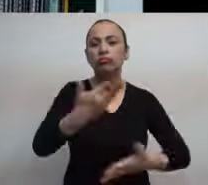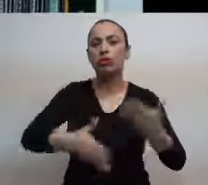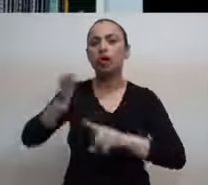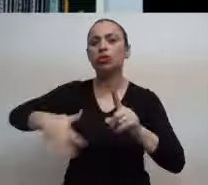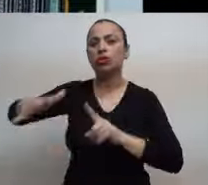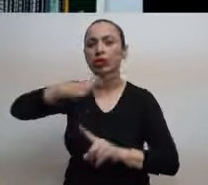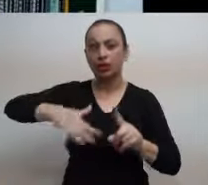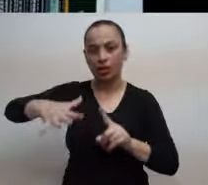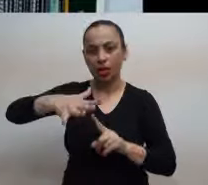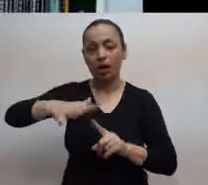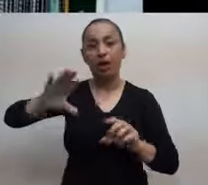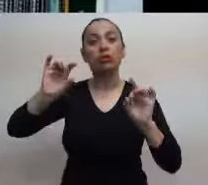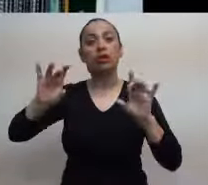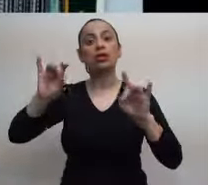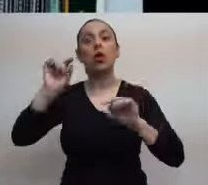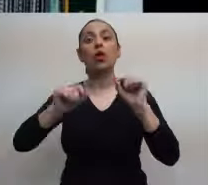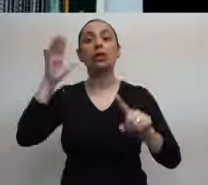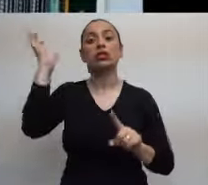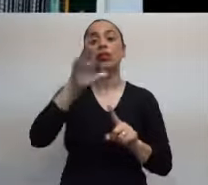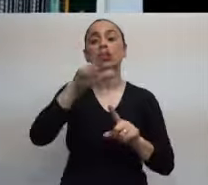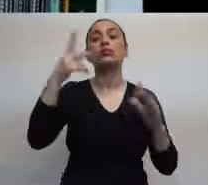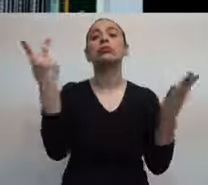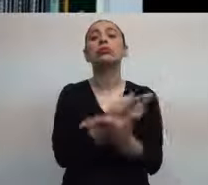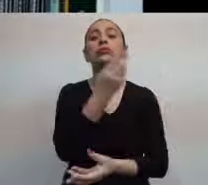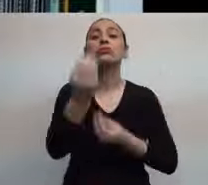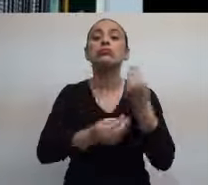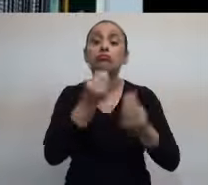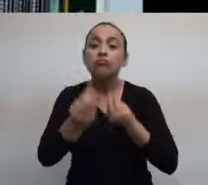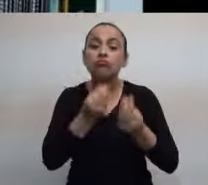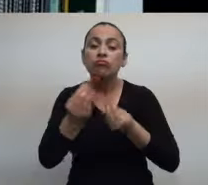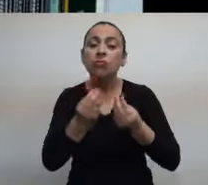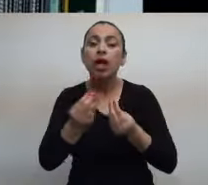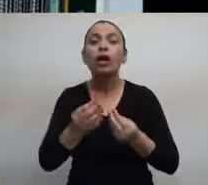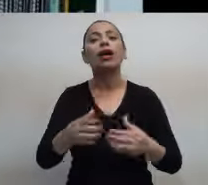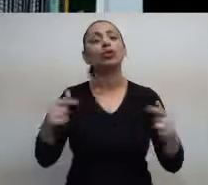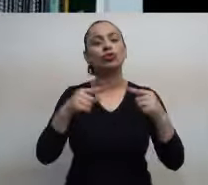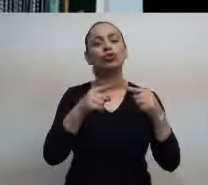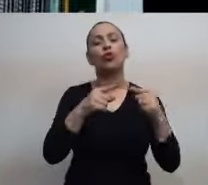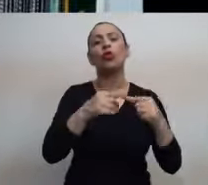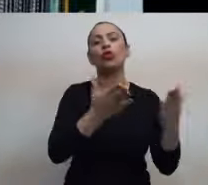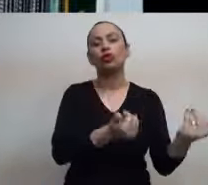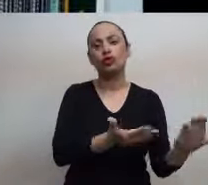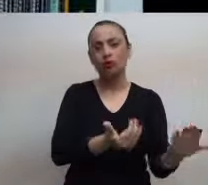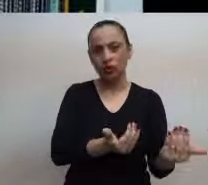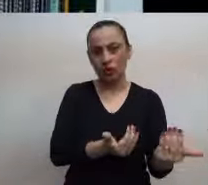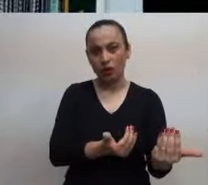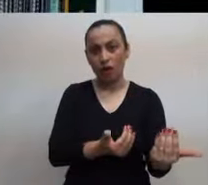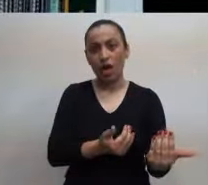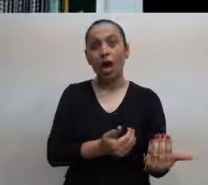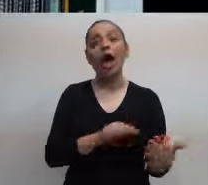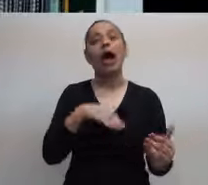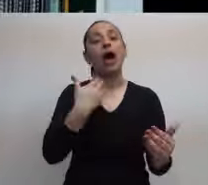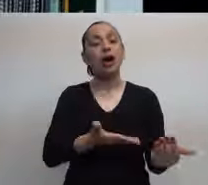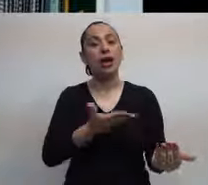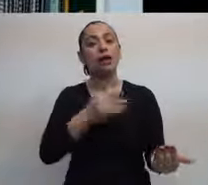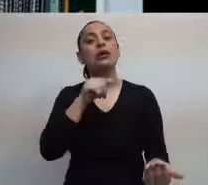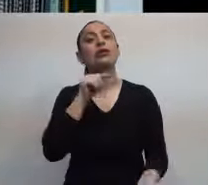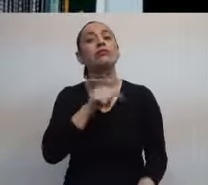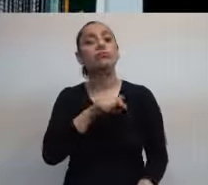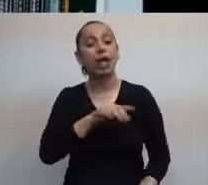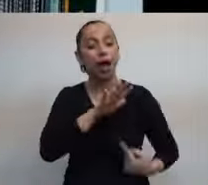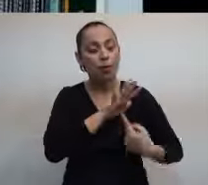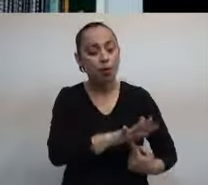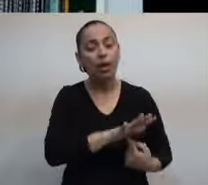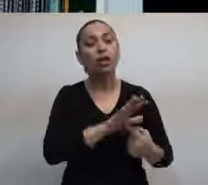pessoas interagem em sociedade. Em especial, essa influência se faz entre os jovens. Aí